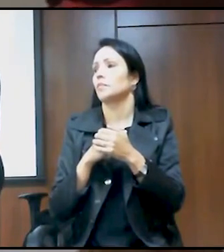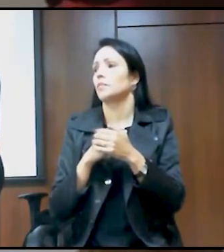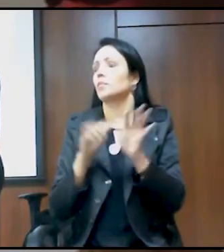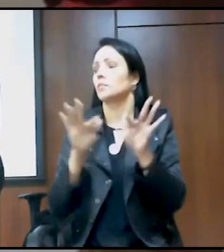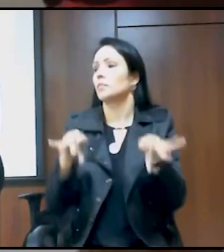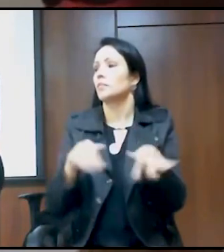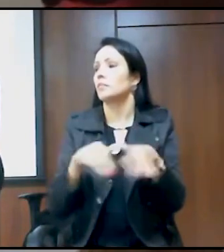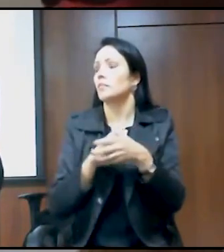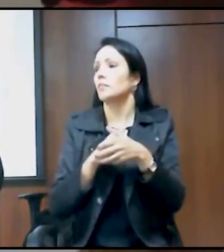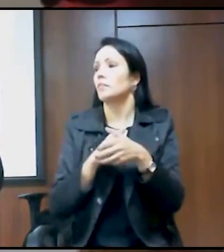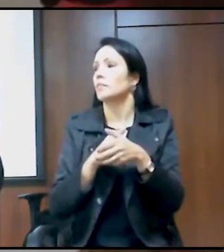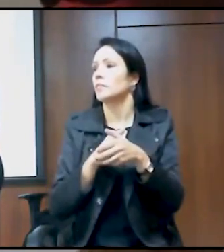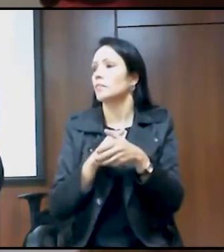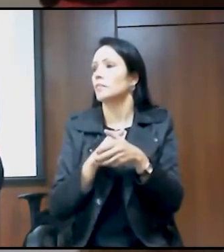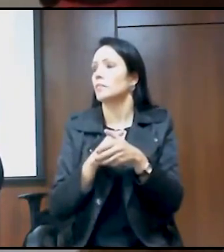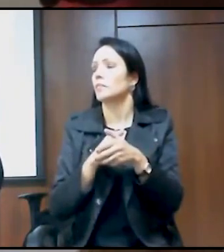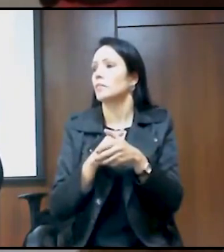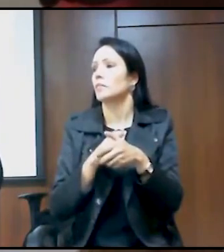Finalizando,